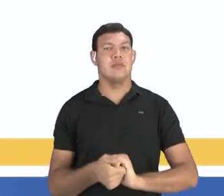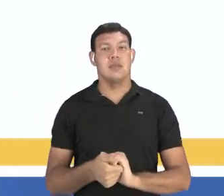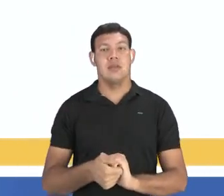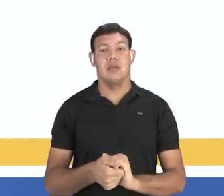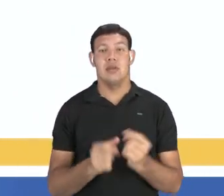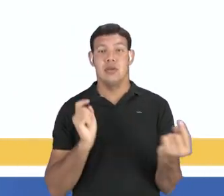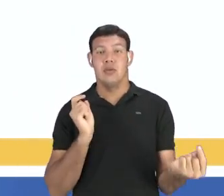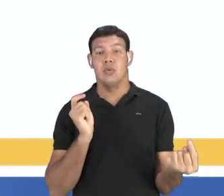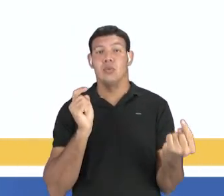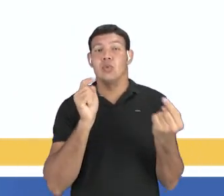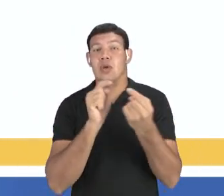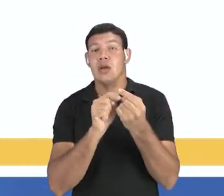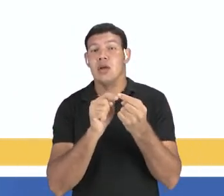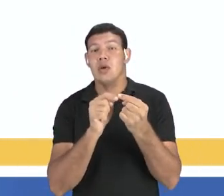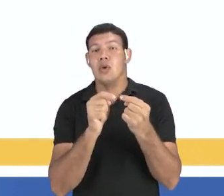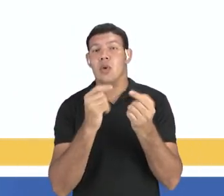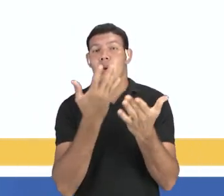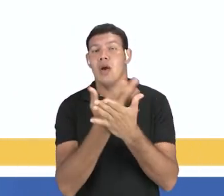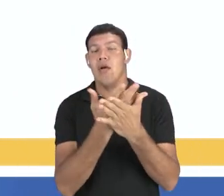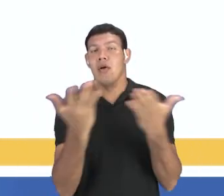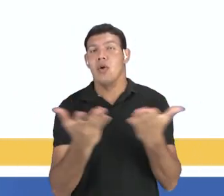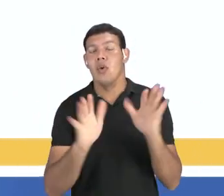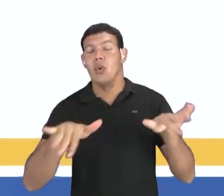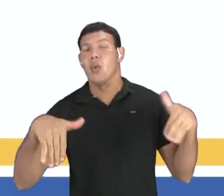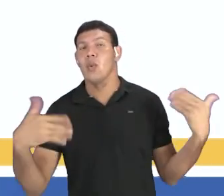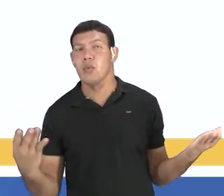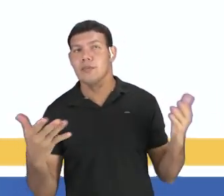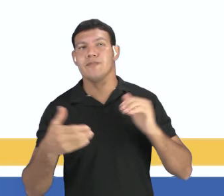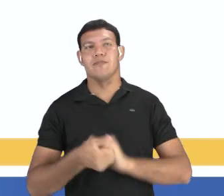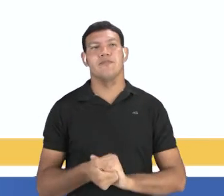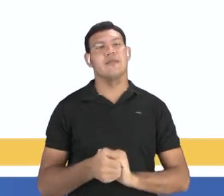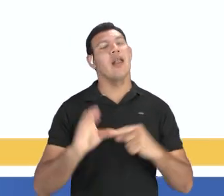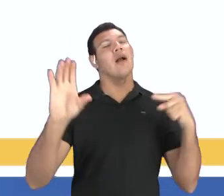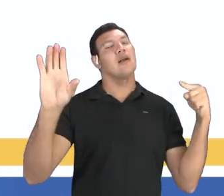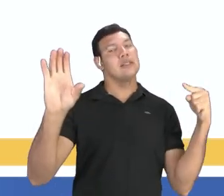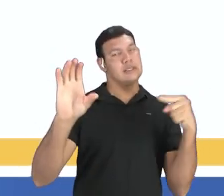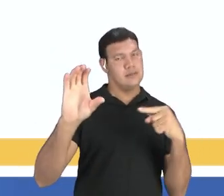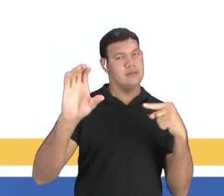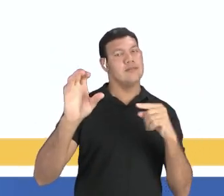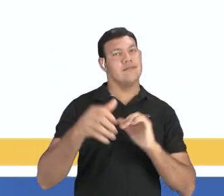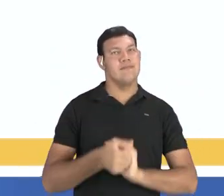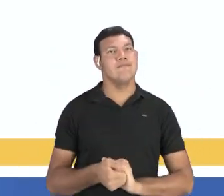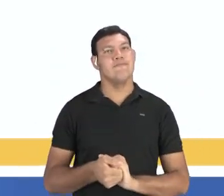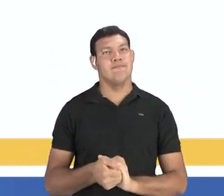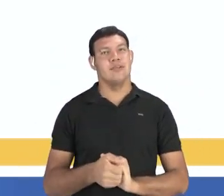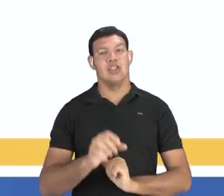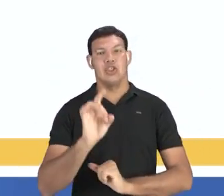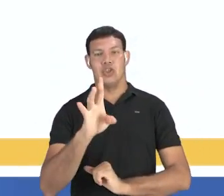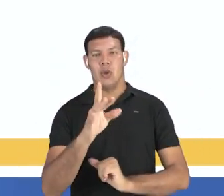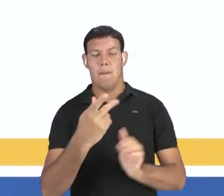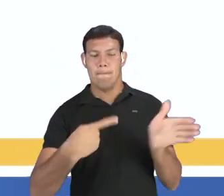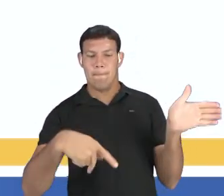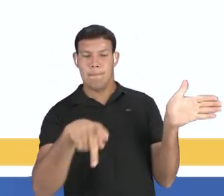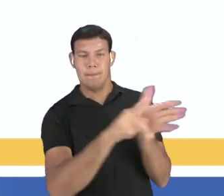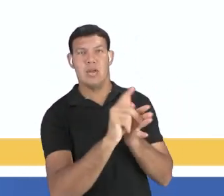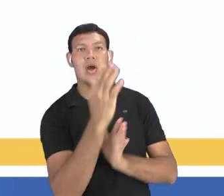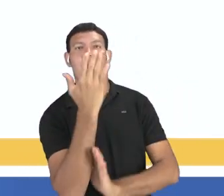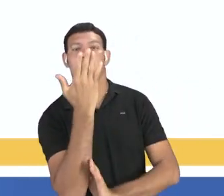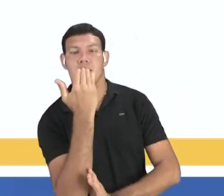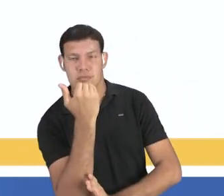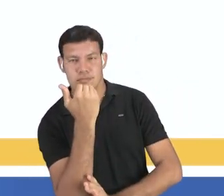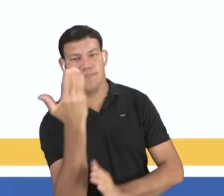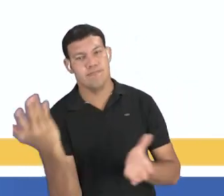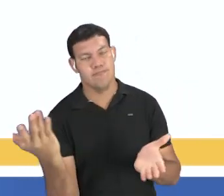na nossa aula mas pode correr seria a letra C né pessoal o atendimento de necessidades básicas